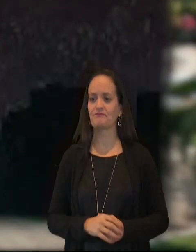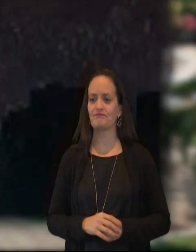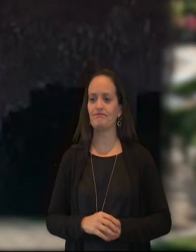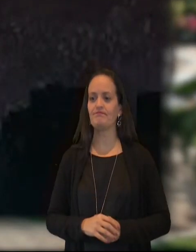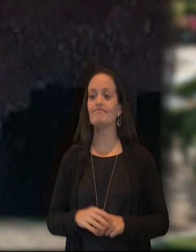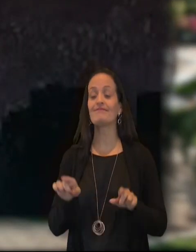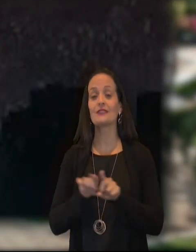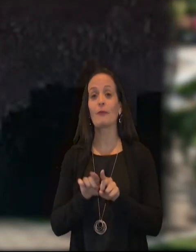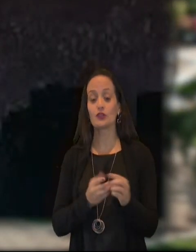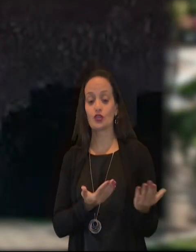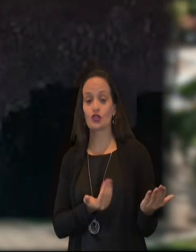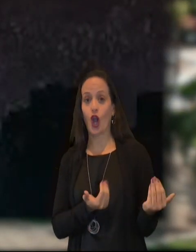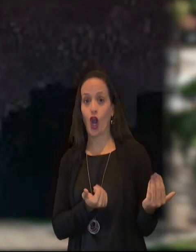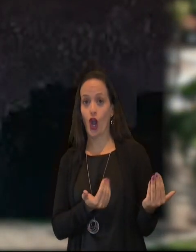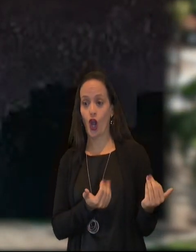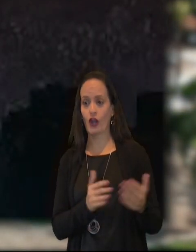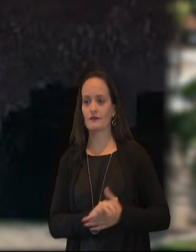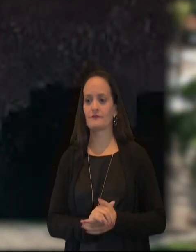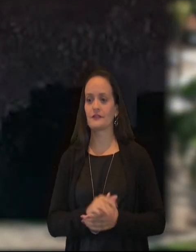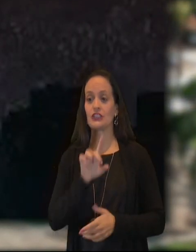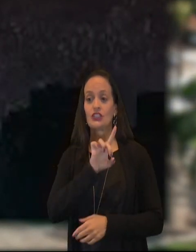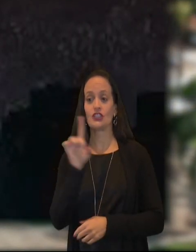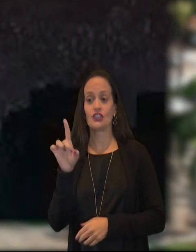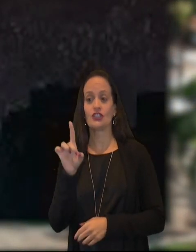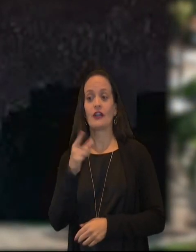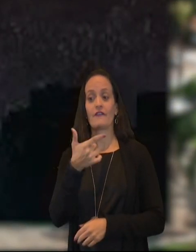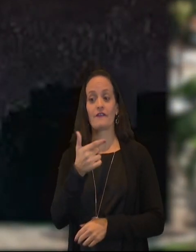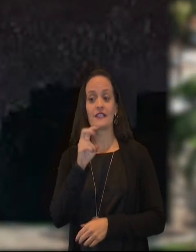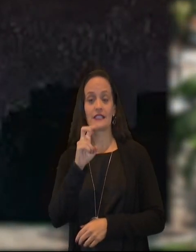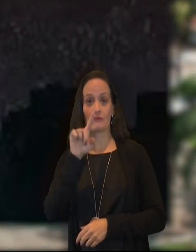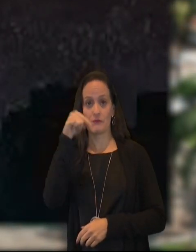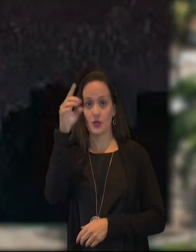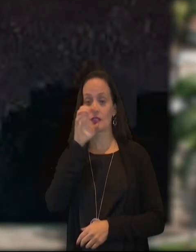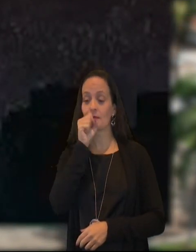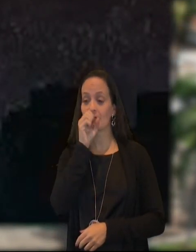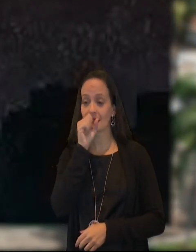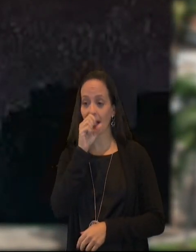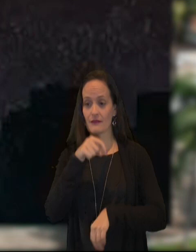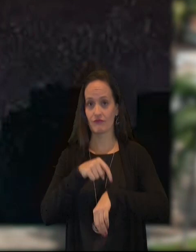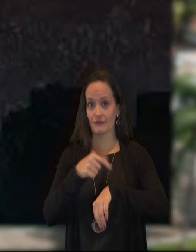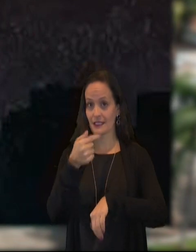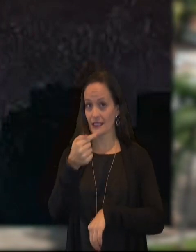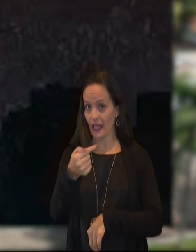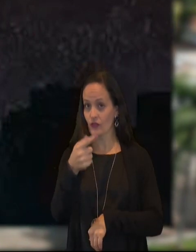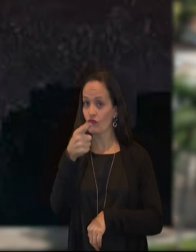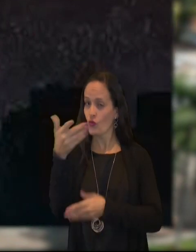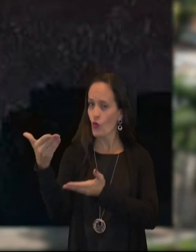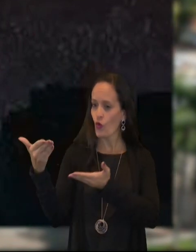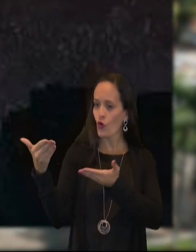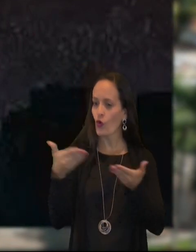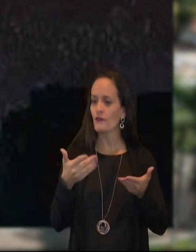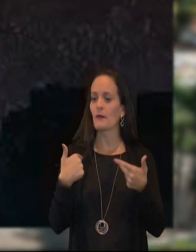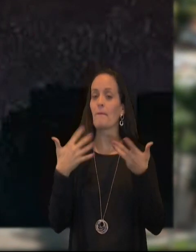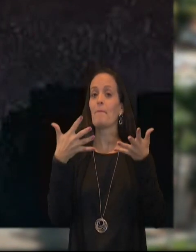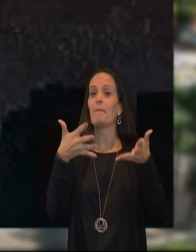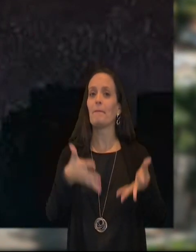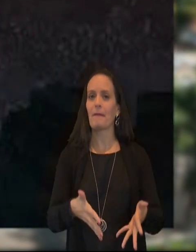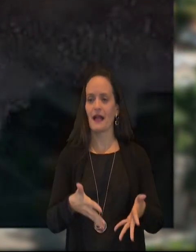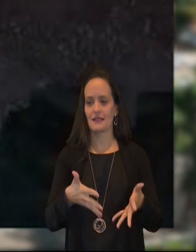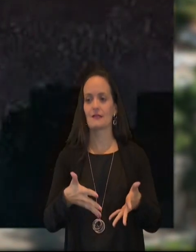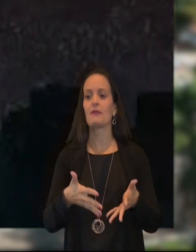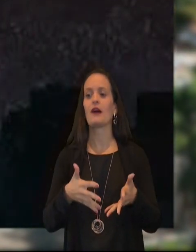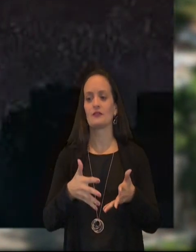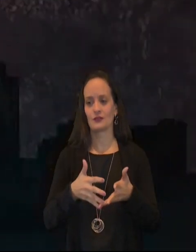Ministério da Juventude. No dia 25/6, próximo sábado, às 19 horas, você está convidado para participar de mais